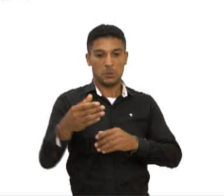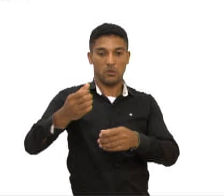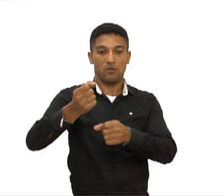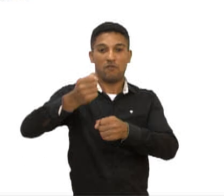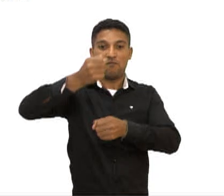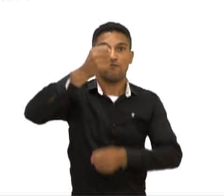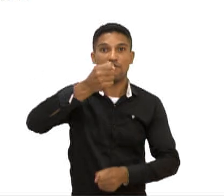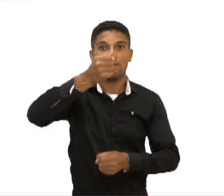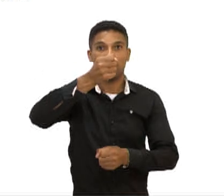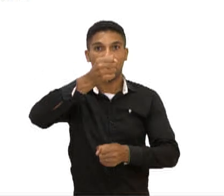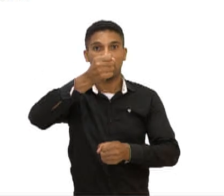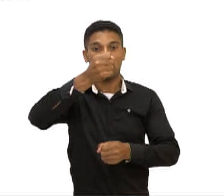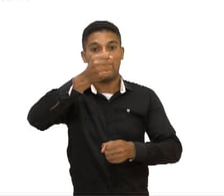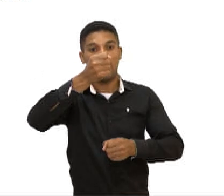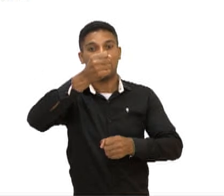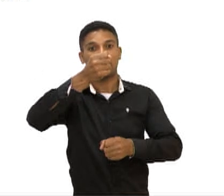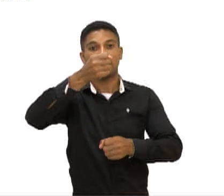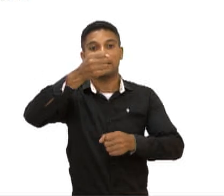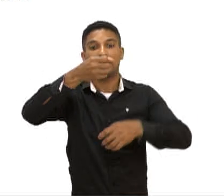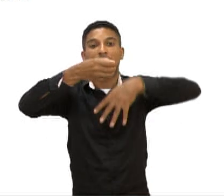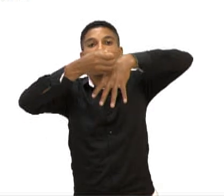penduradas fitas coloridas,